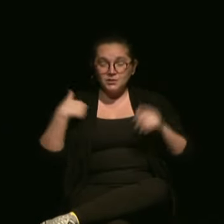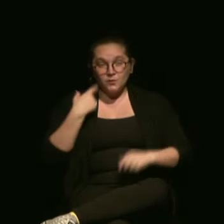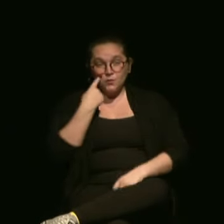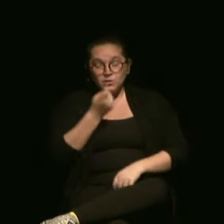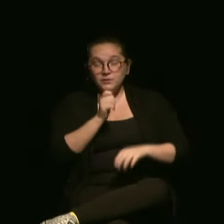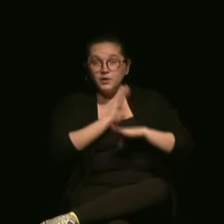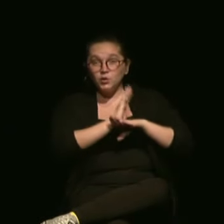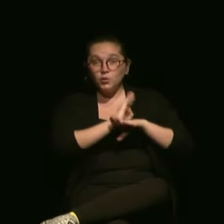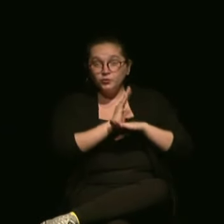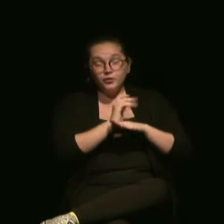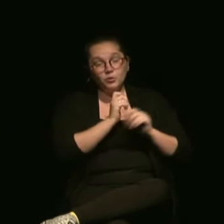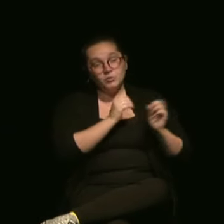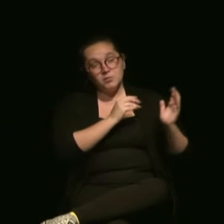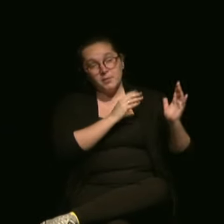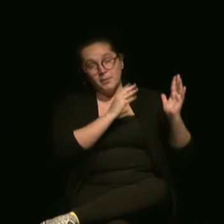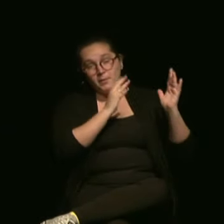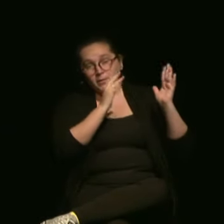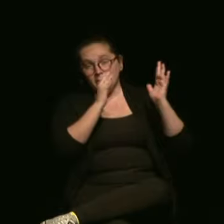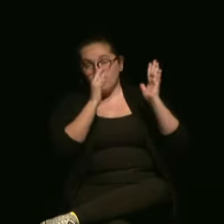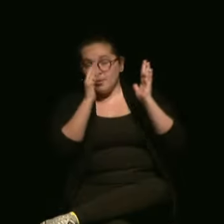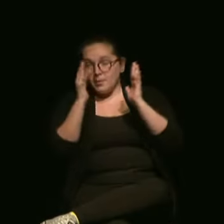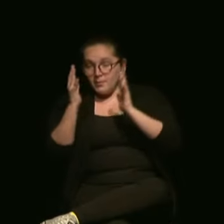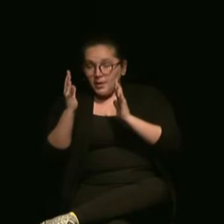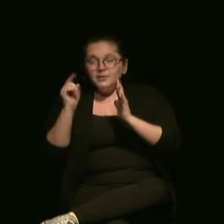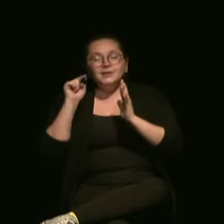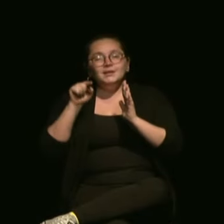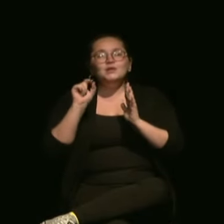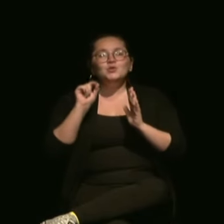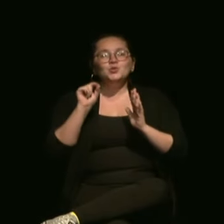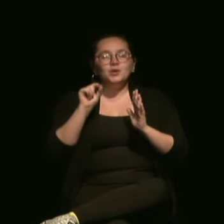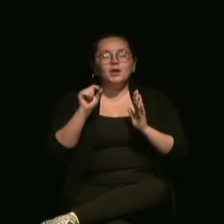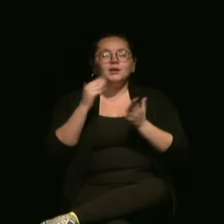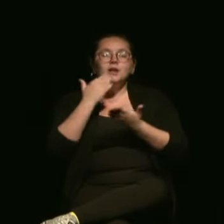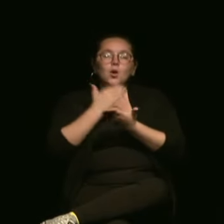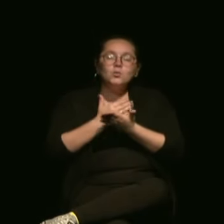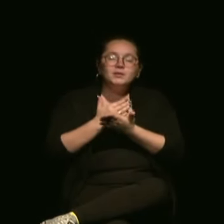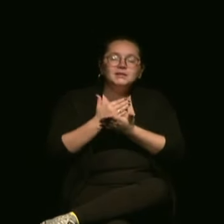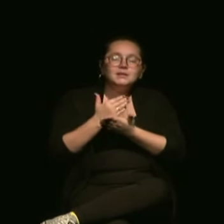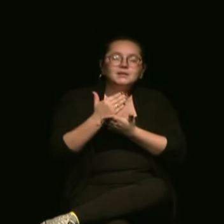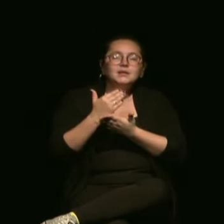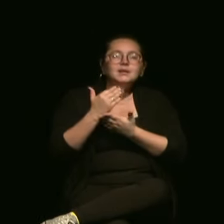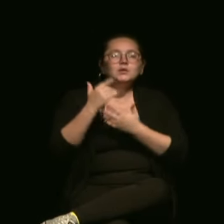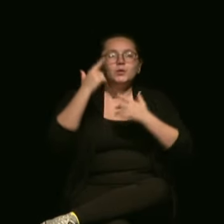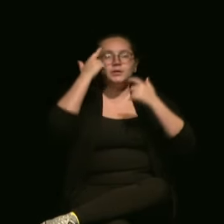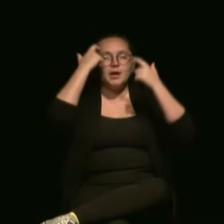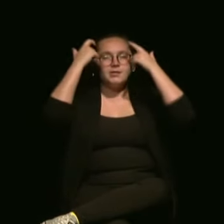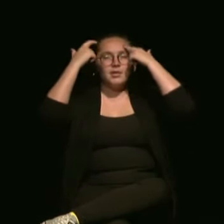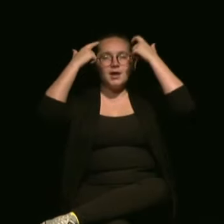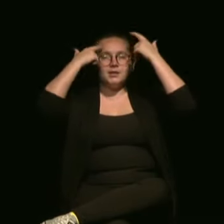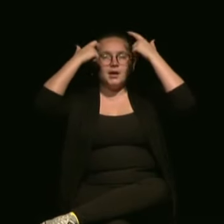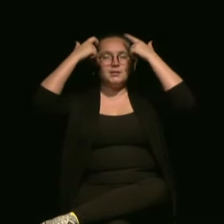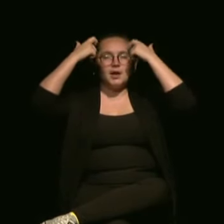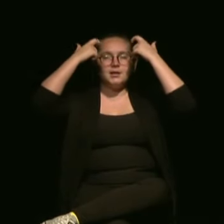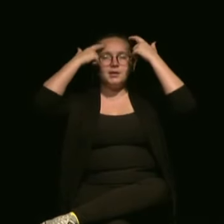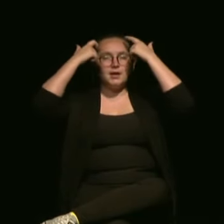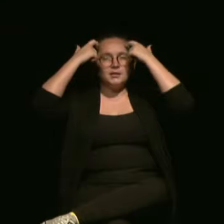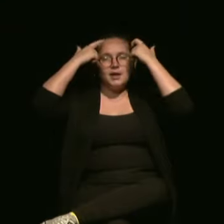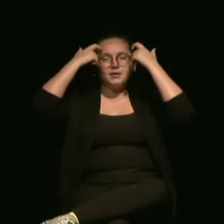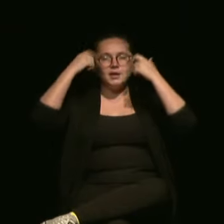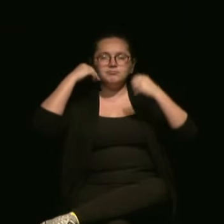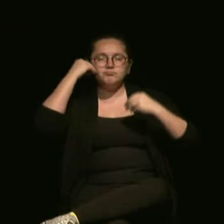E de novo, ele está começando a explorar as ideias dele que vão ser refinadas ao longo dos